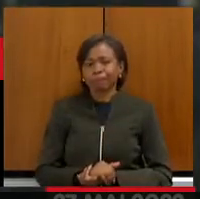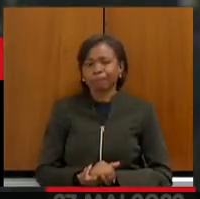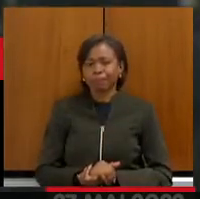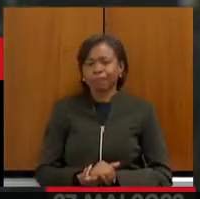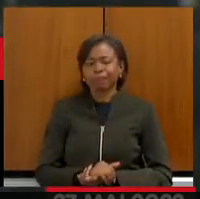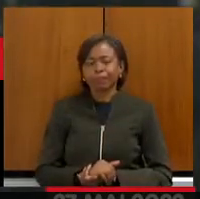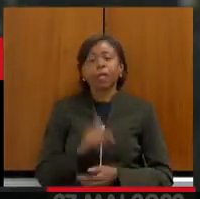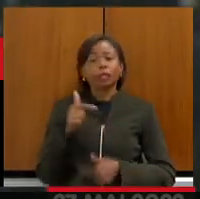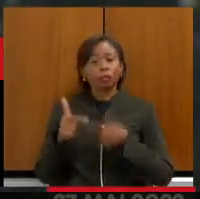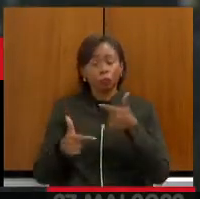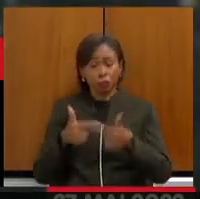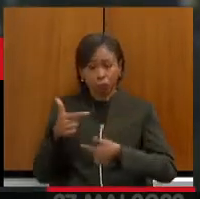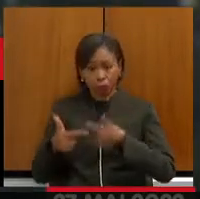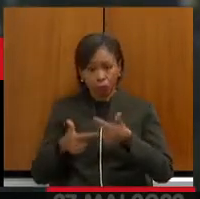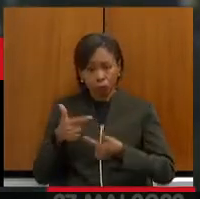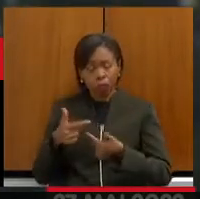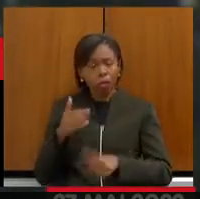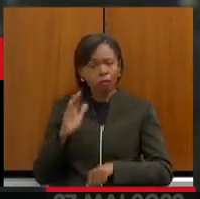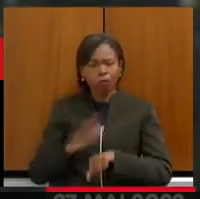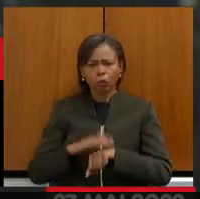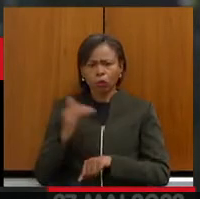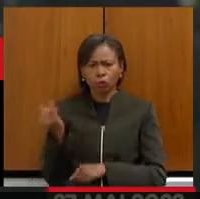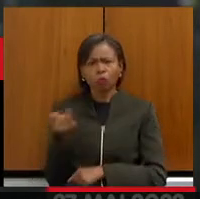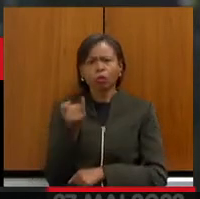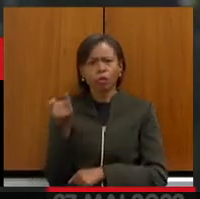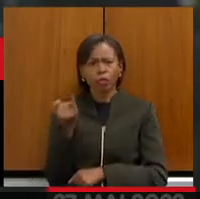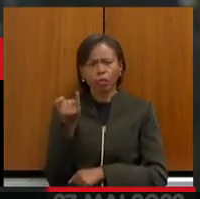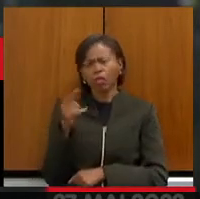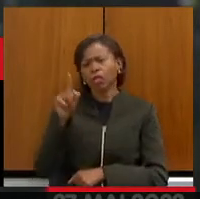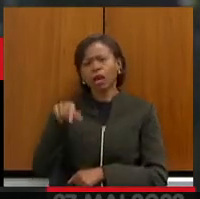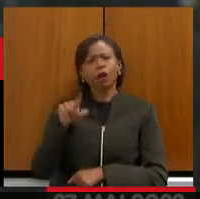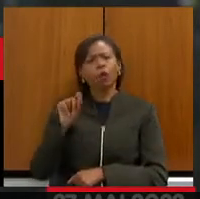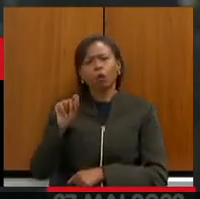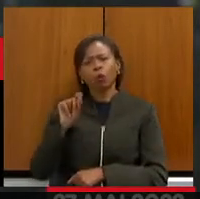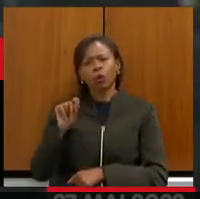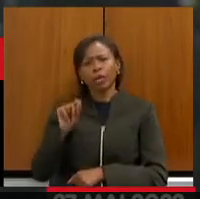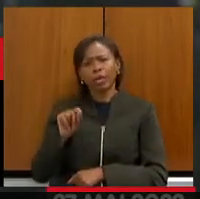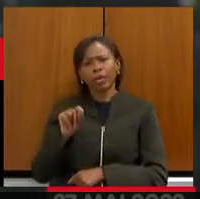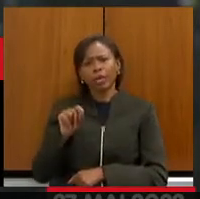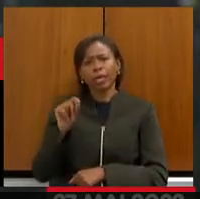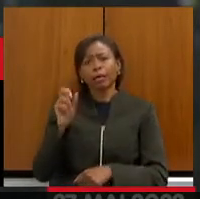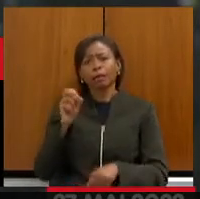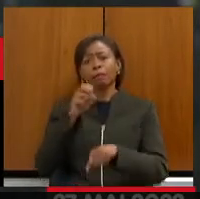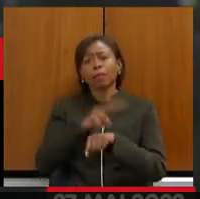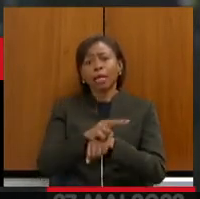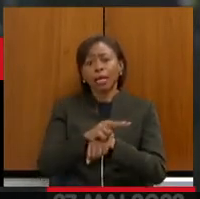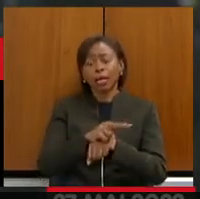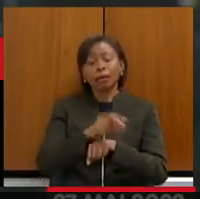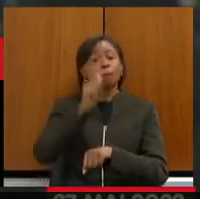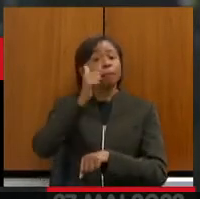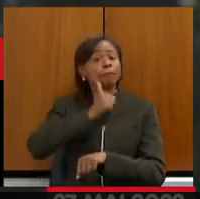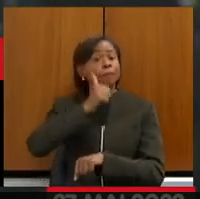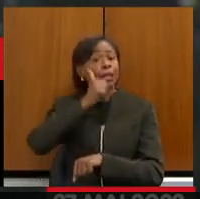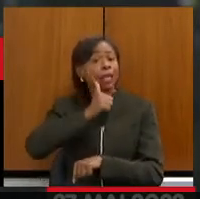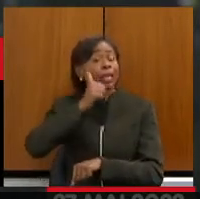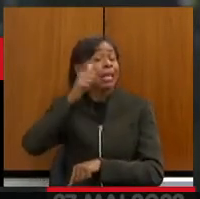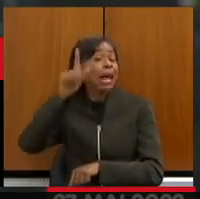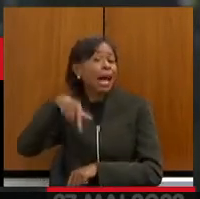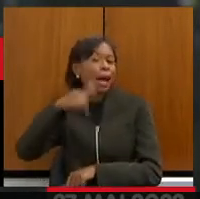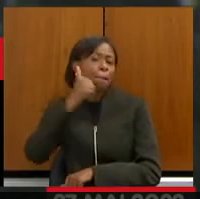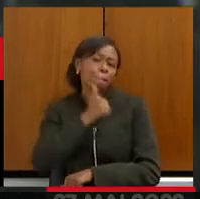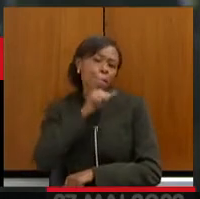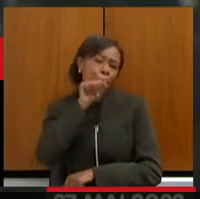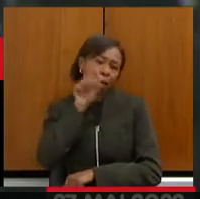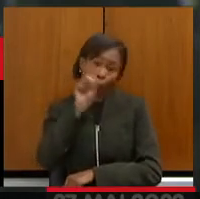trabalho que é muito importante que é entregar as mulheres mães mães Como eu Mãe